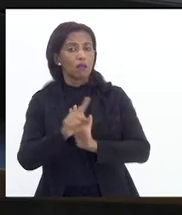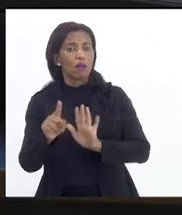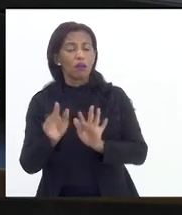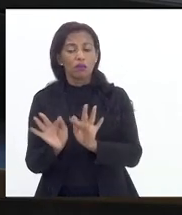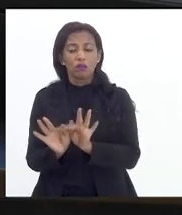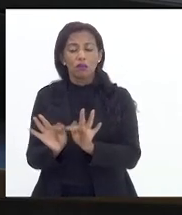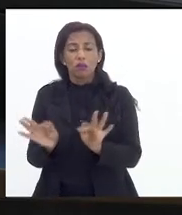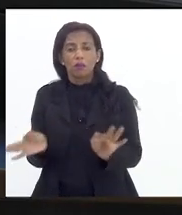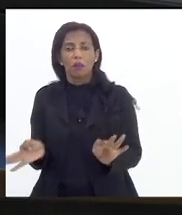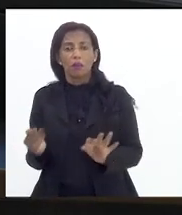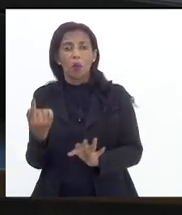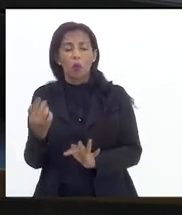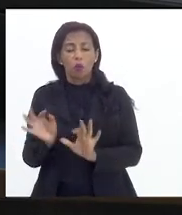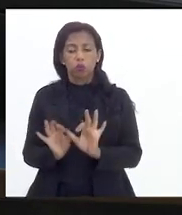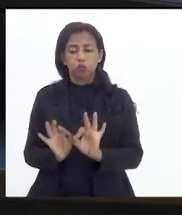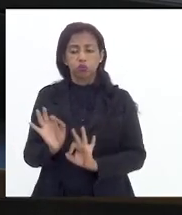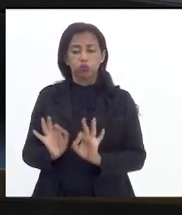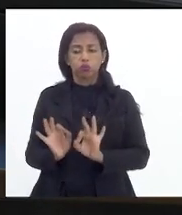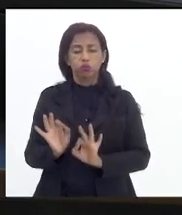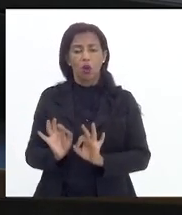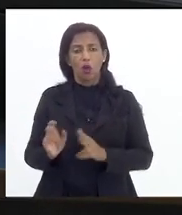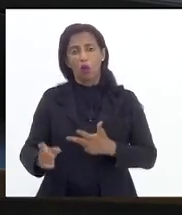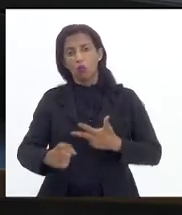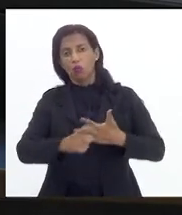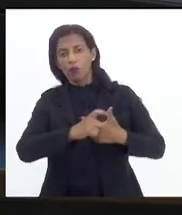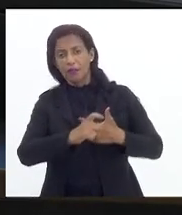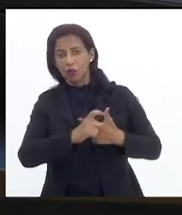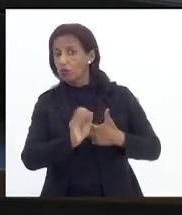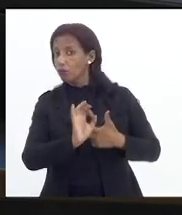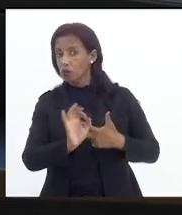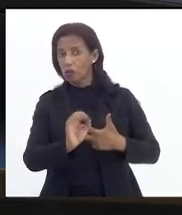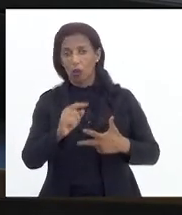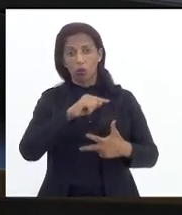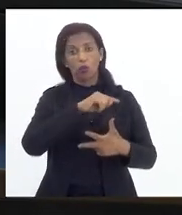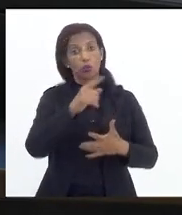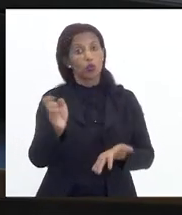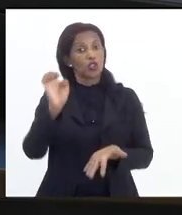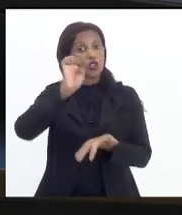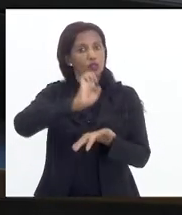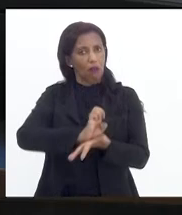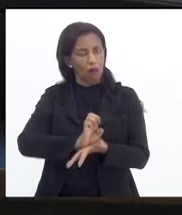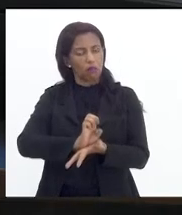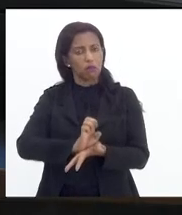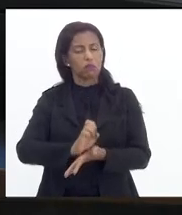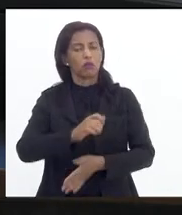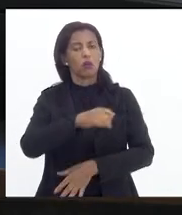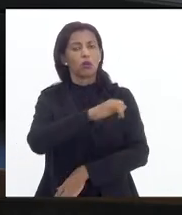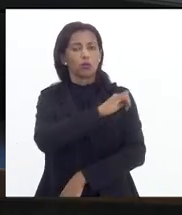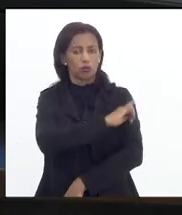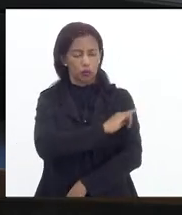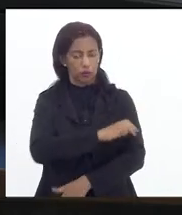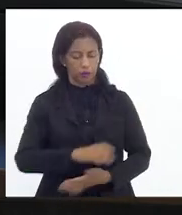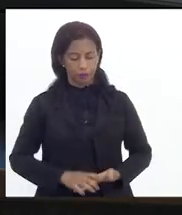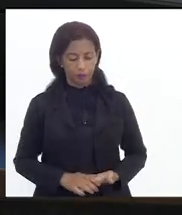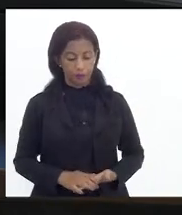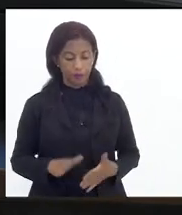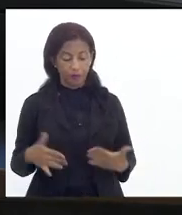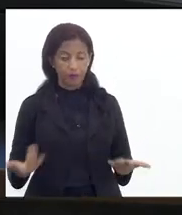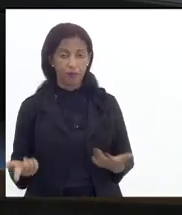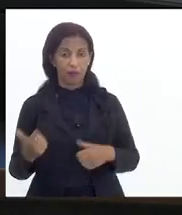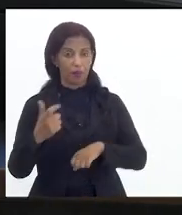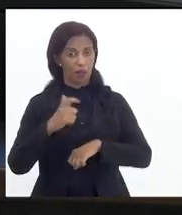um plano do executivo mais um plano do Estado do Rio de Janeiro Então nesse momento